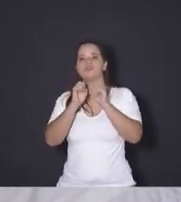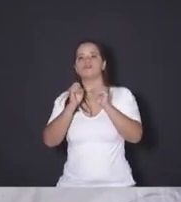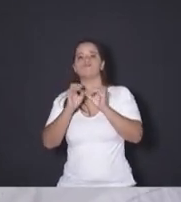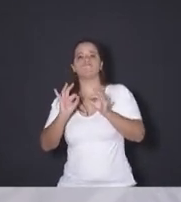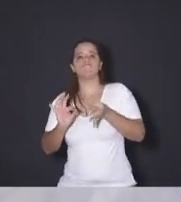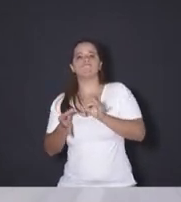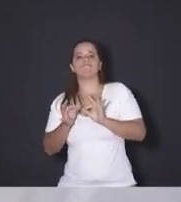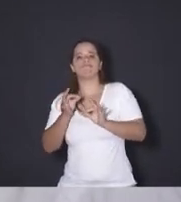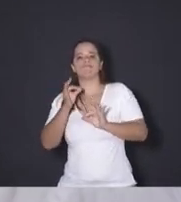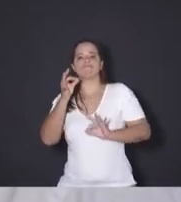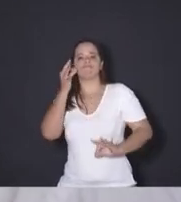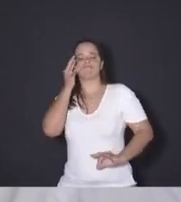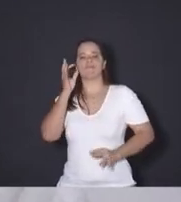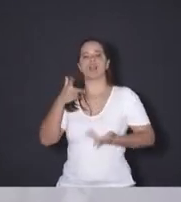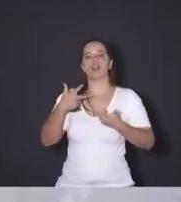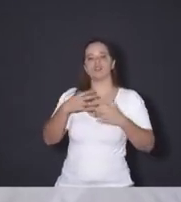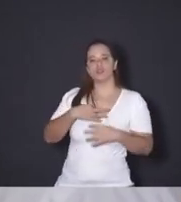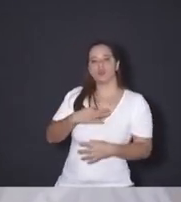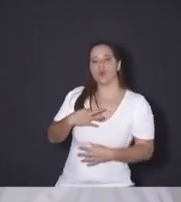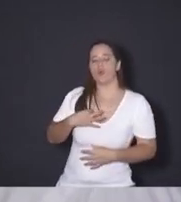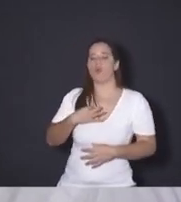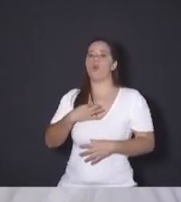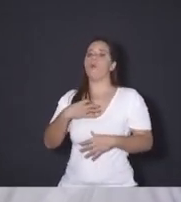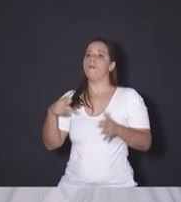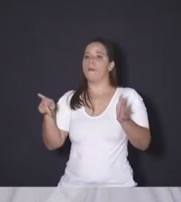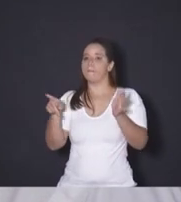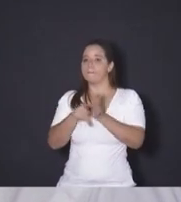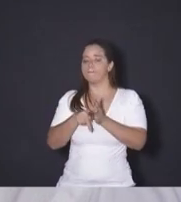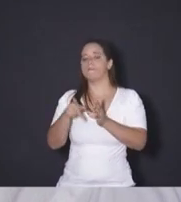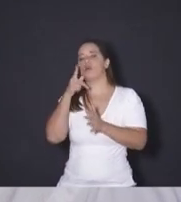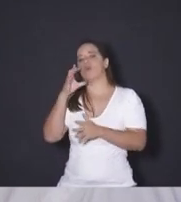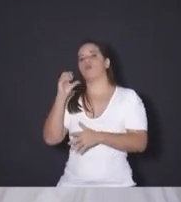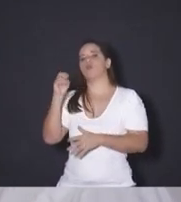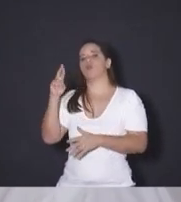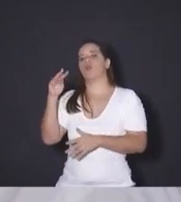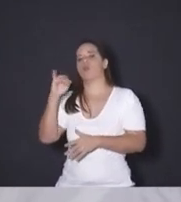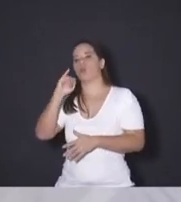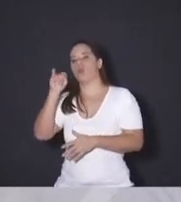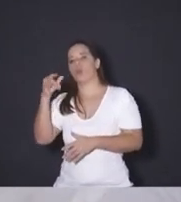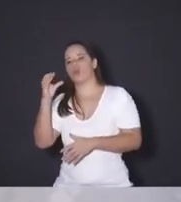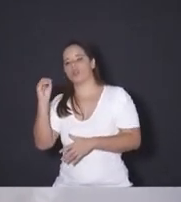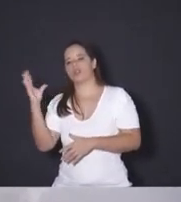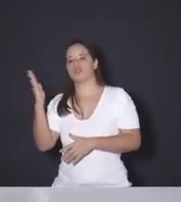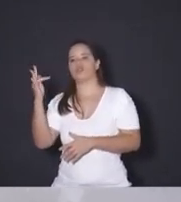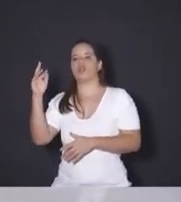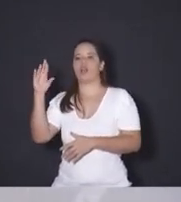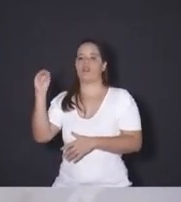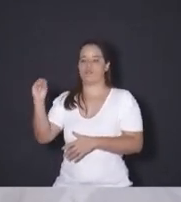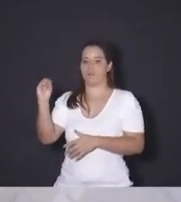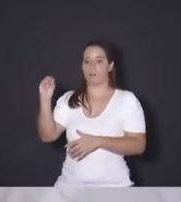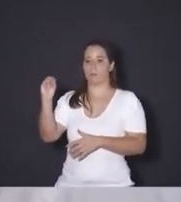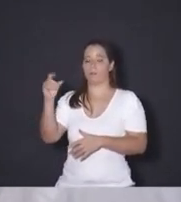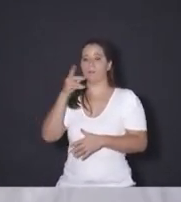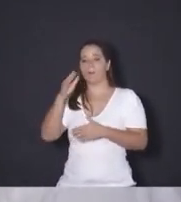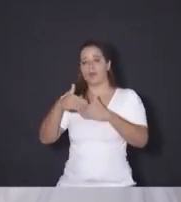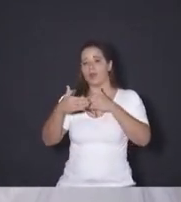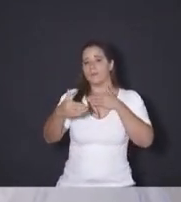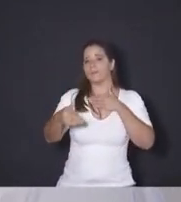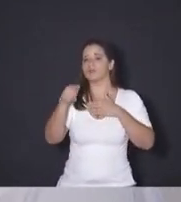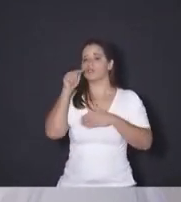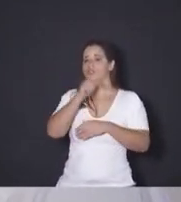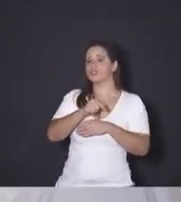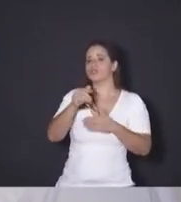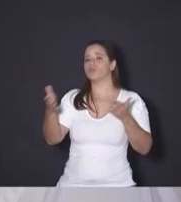as fantasias as indumentárias do cortejo afro então a partir disso quando ele